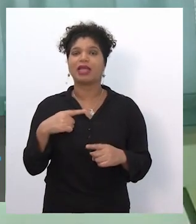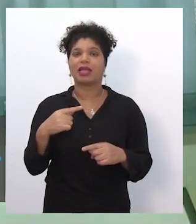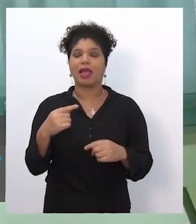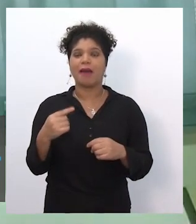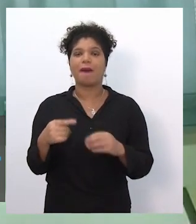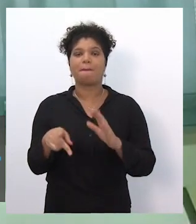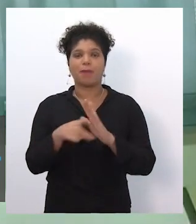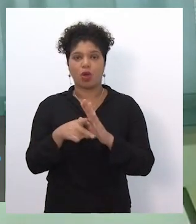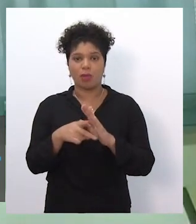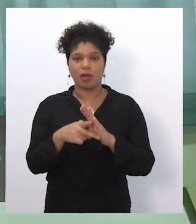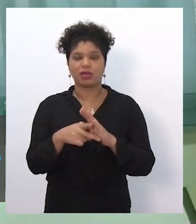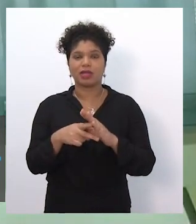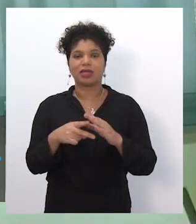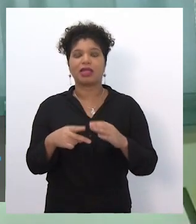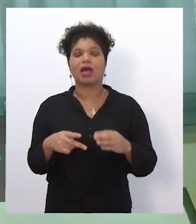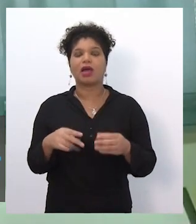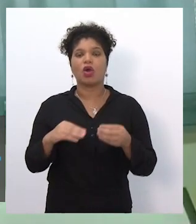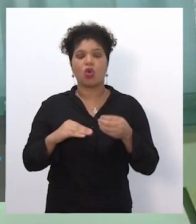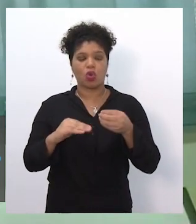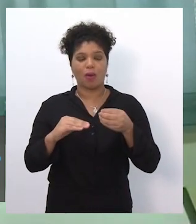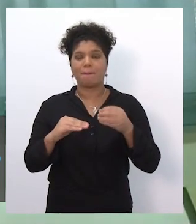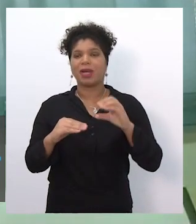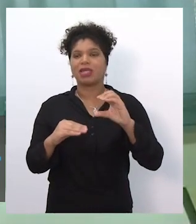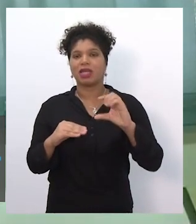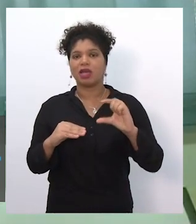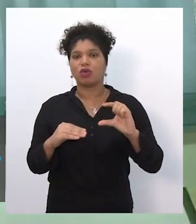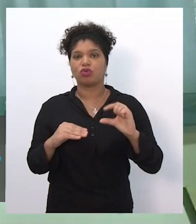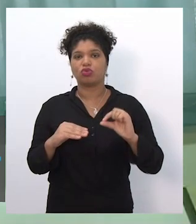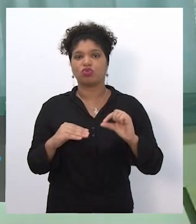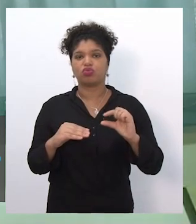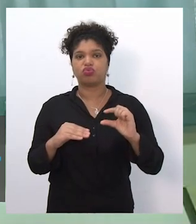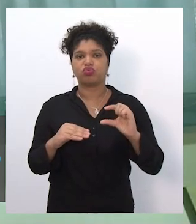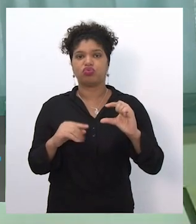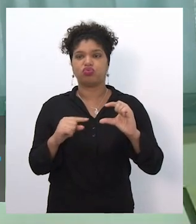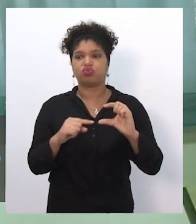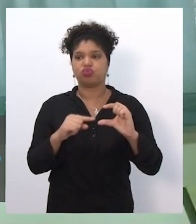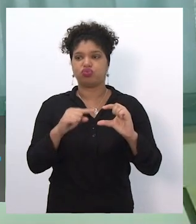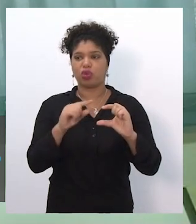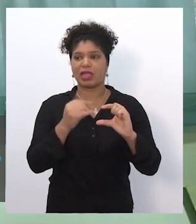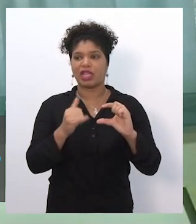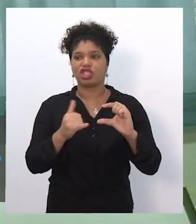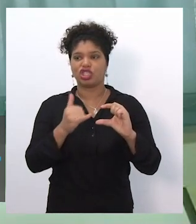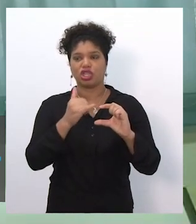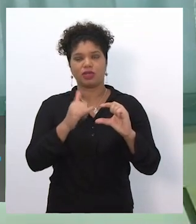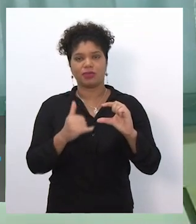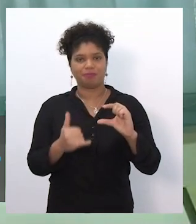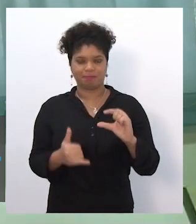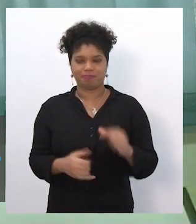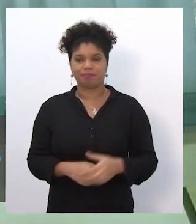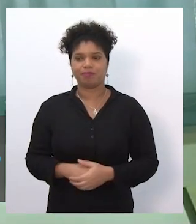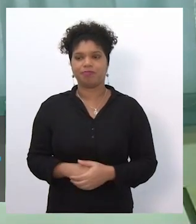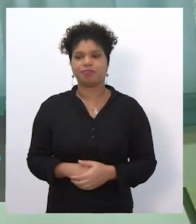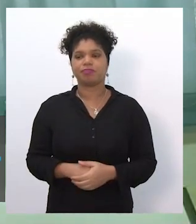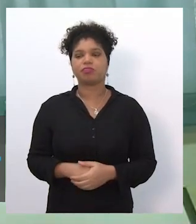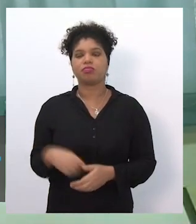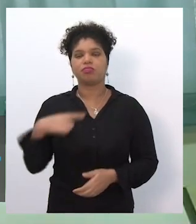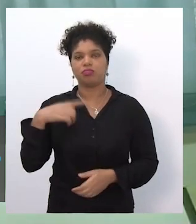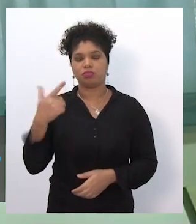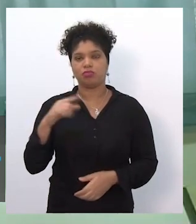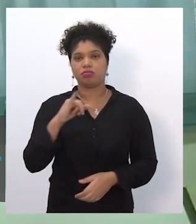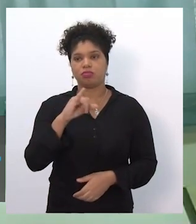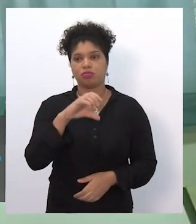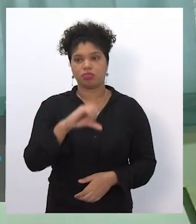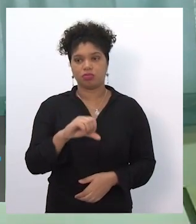nós colocamos ali um i9, no caso, né, o i9, o 8950. Então, ó, ele é